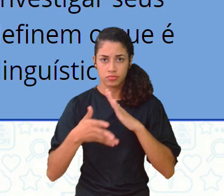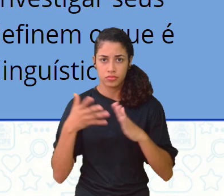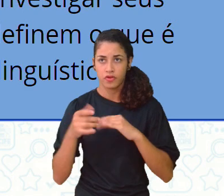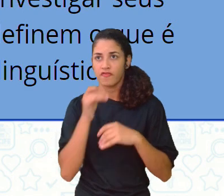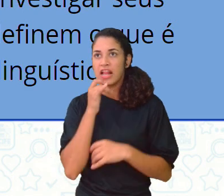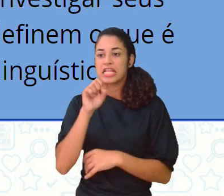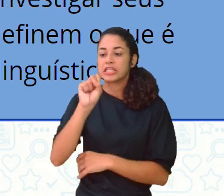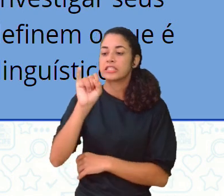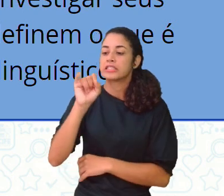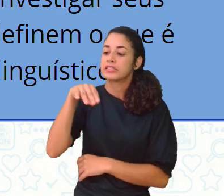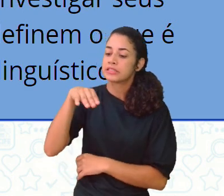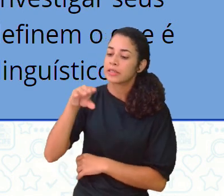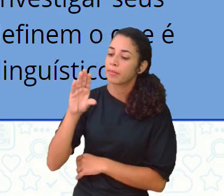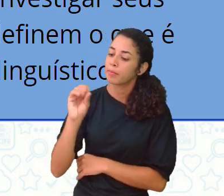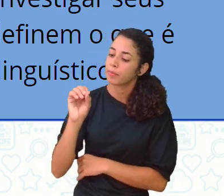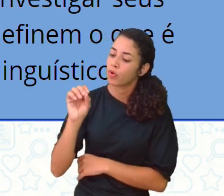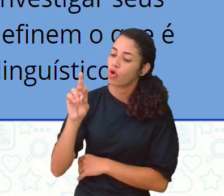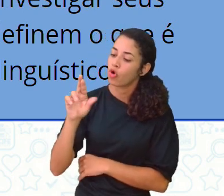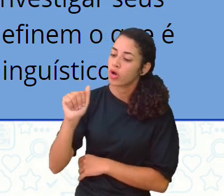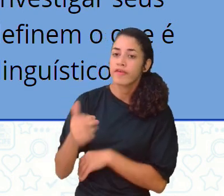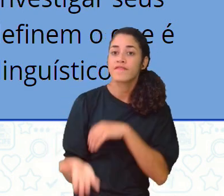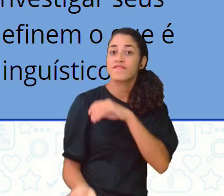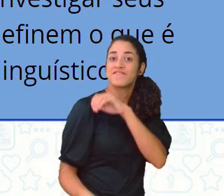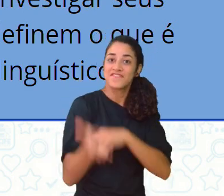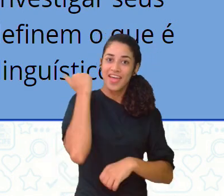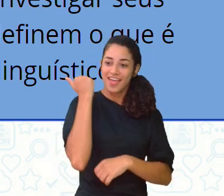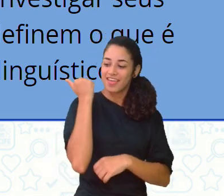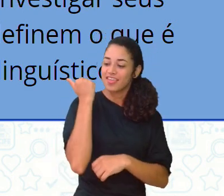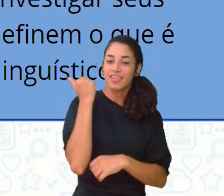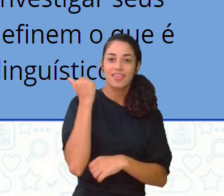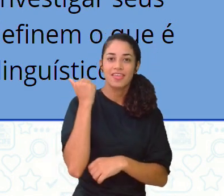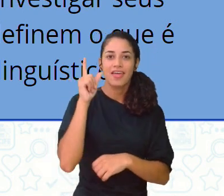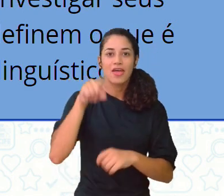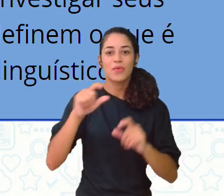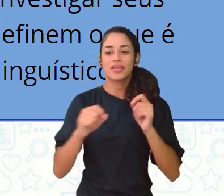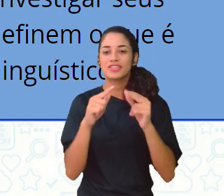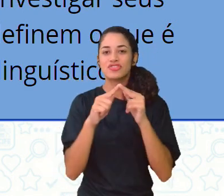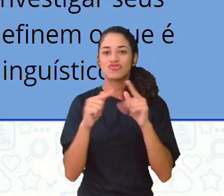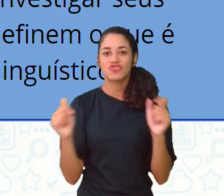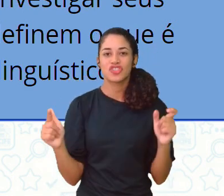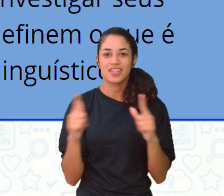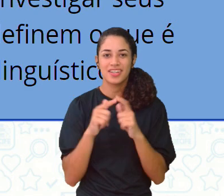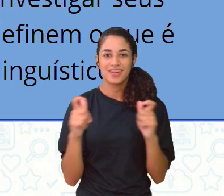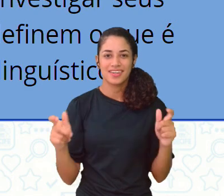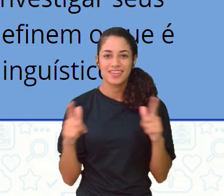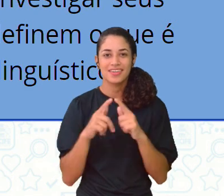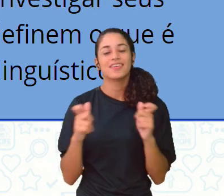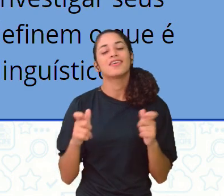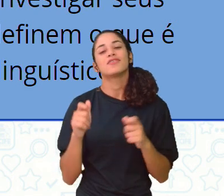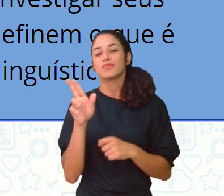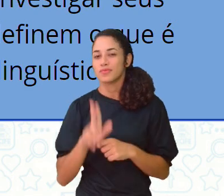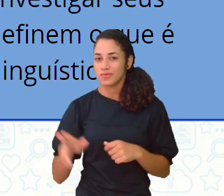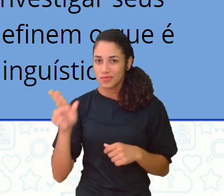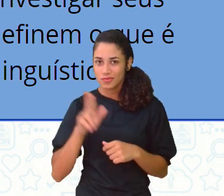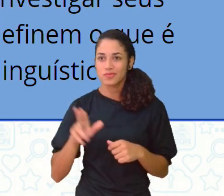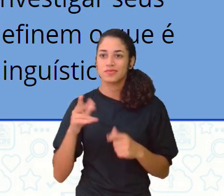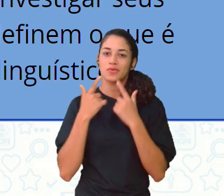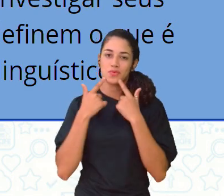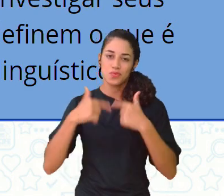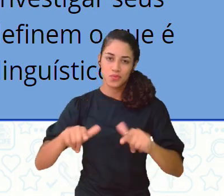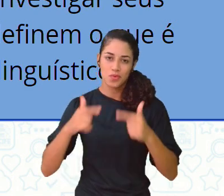simbora, pessoal, eu estou aqui, não é, usando uma gíria. Sim. né, fazendo uso de uma